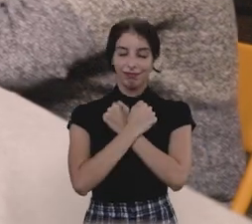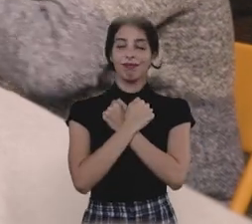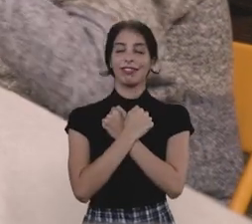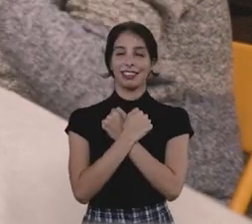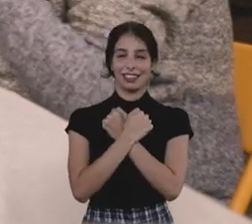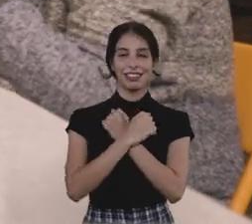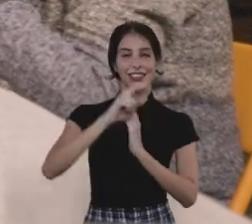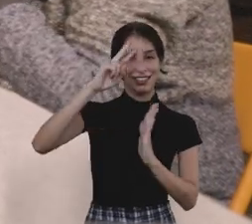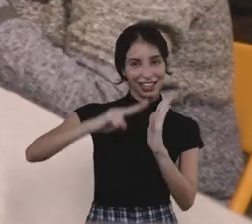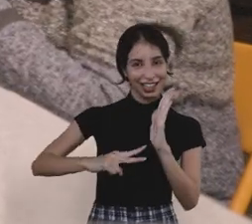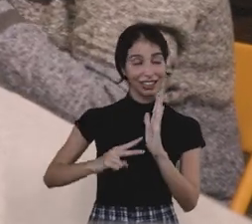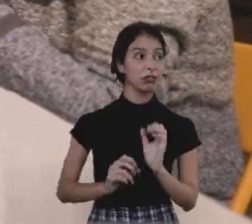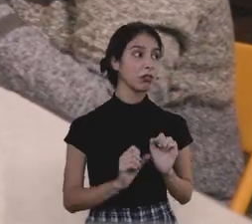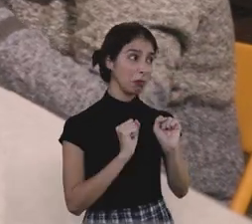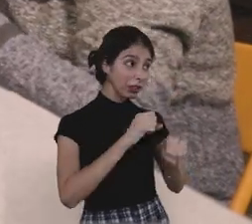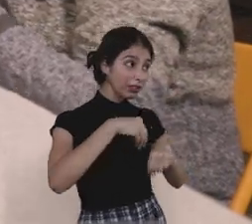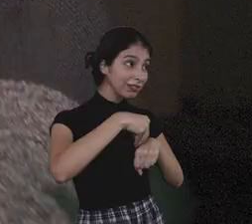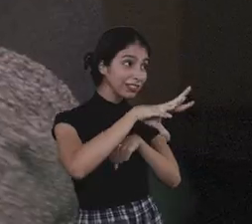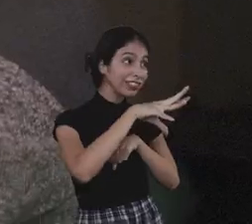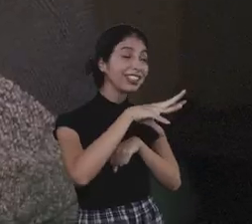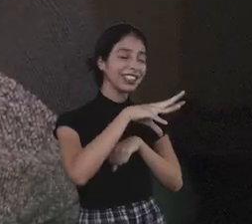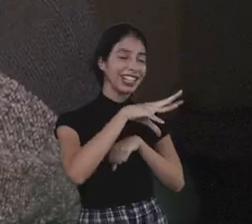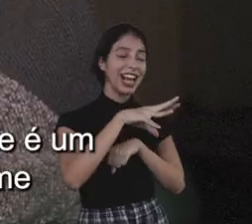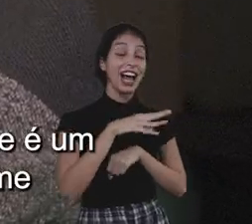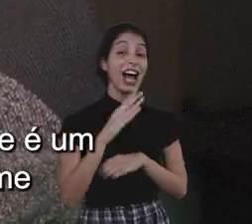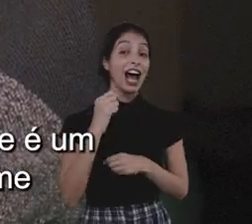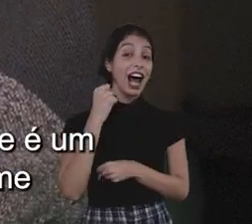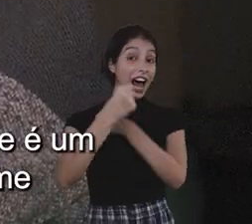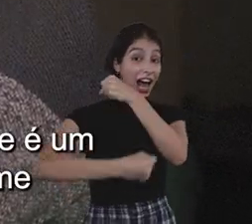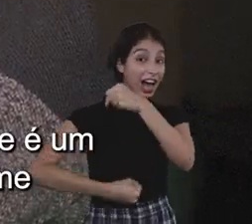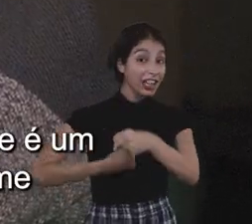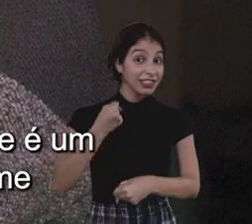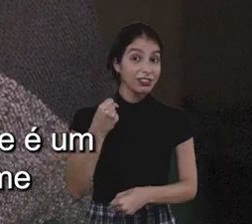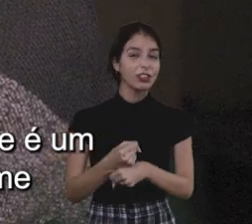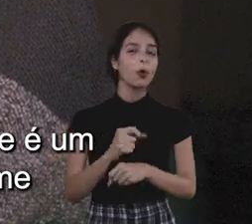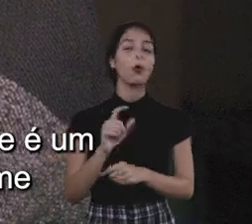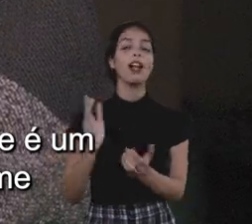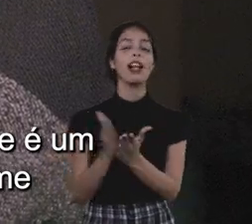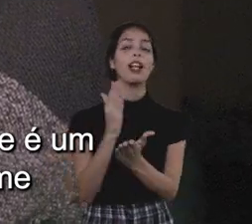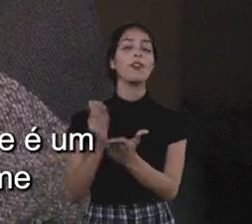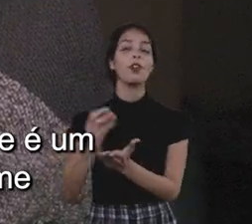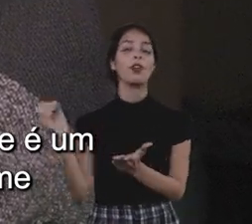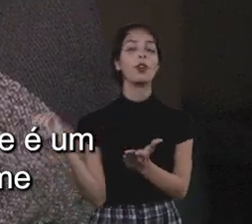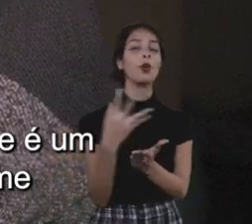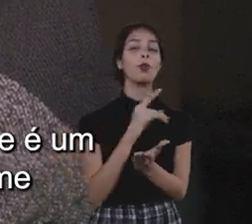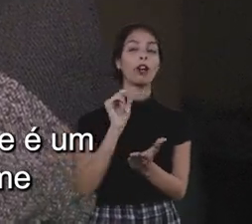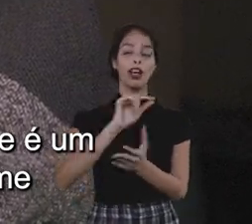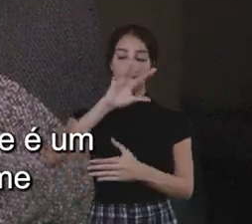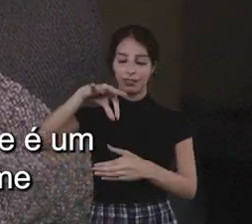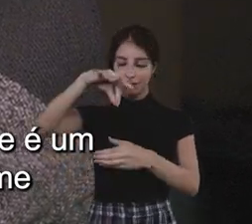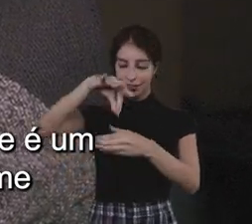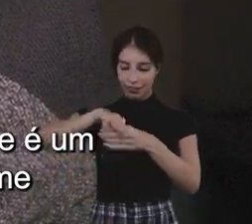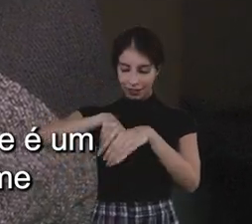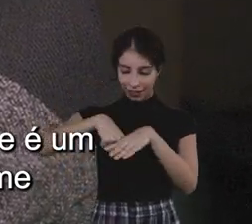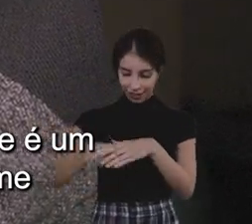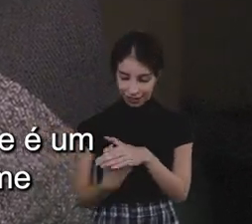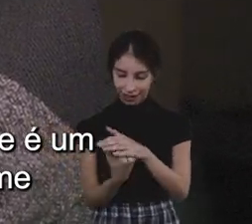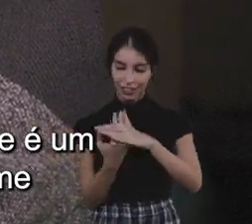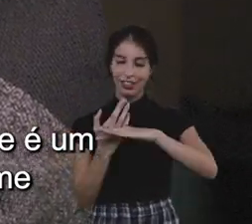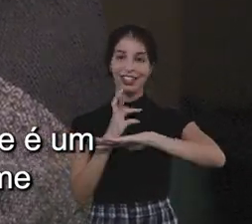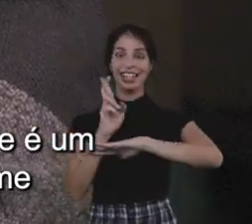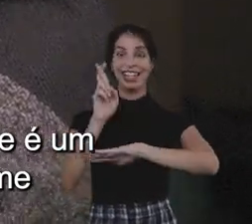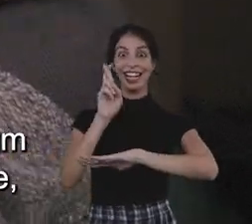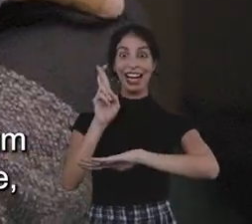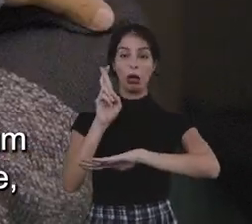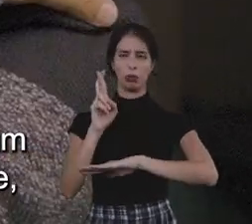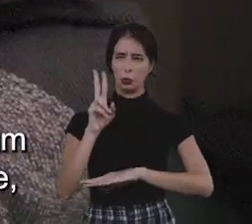merece um abraço e ano que vem posso dar um Jabá Com certeza ano que vem vem a esperança a gente planta que é um livro sobre esperança você veja